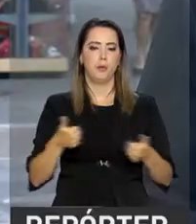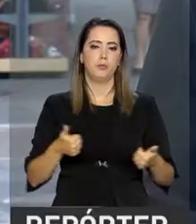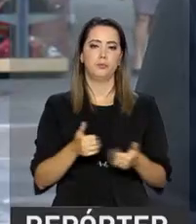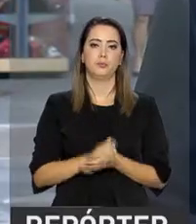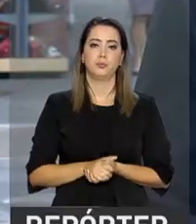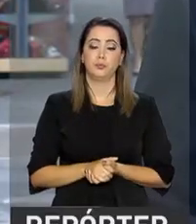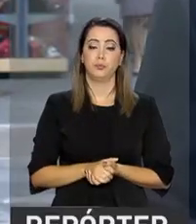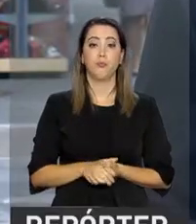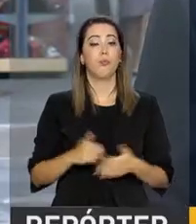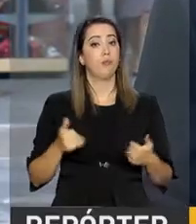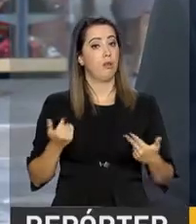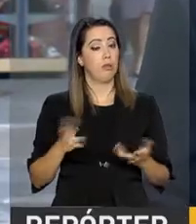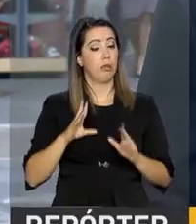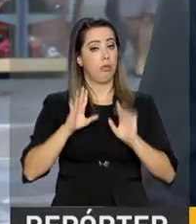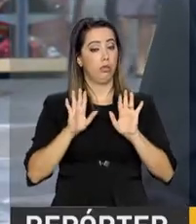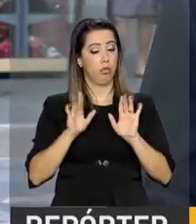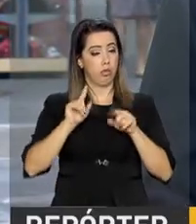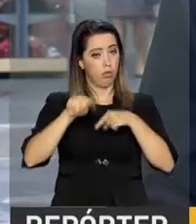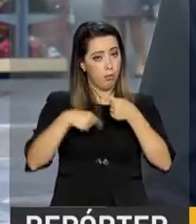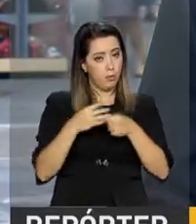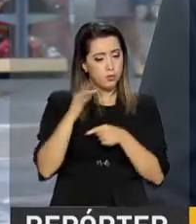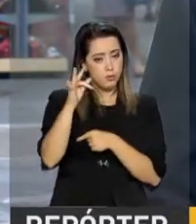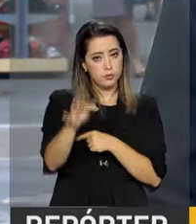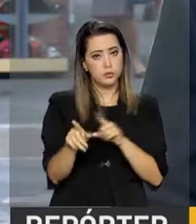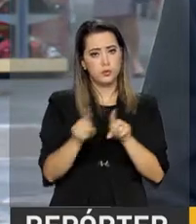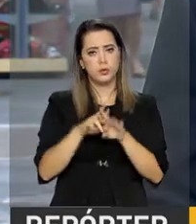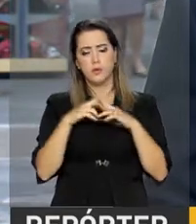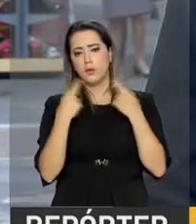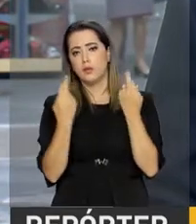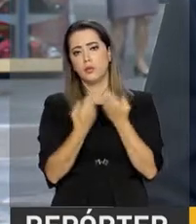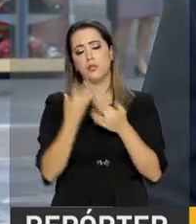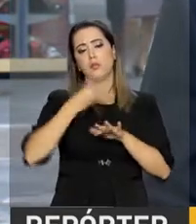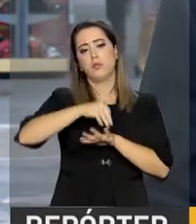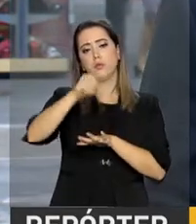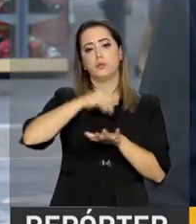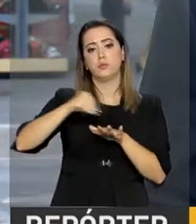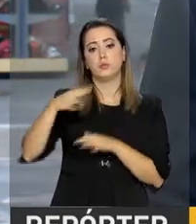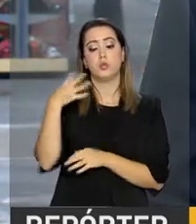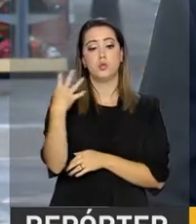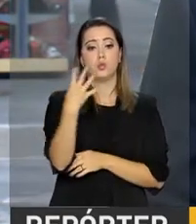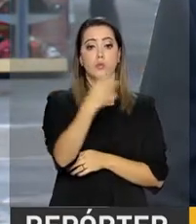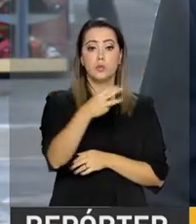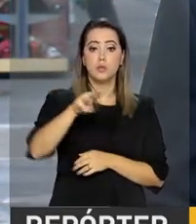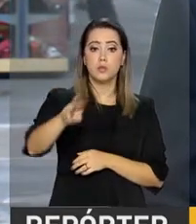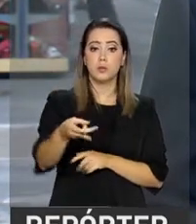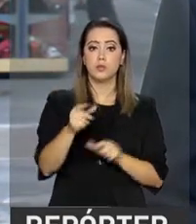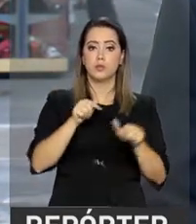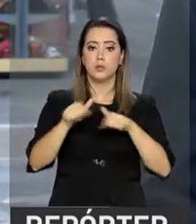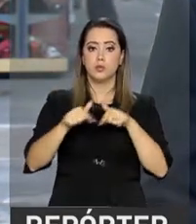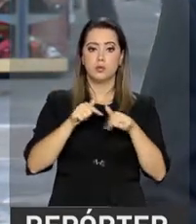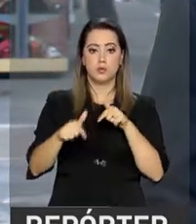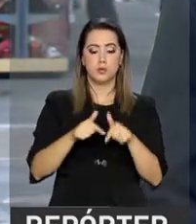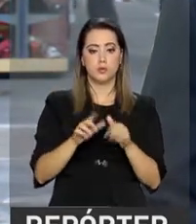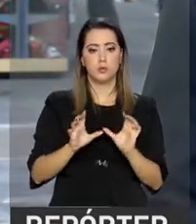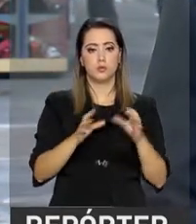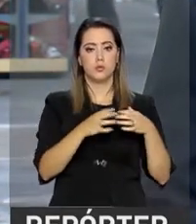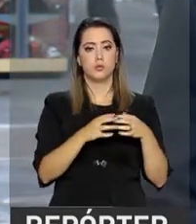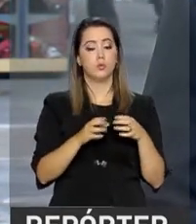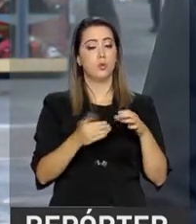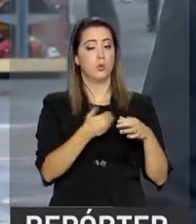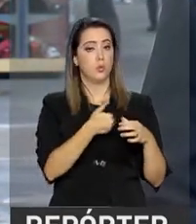quando completamente implementado é social vai reunir informações de mais de 44 milhões de trabalhadores dos setores